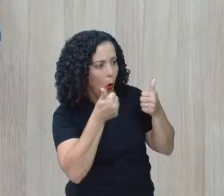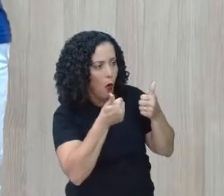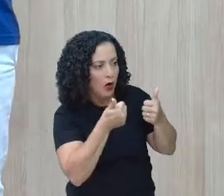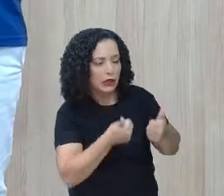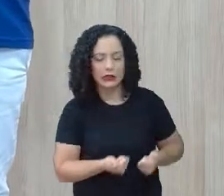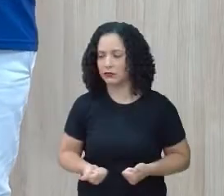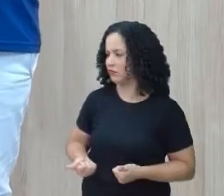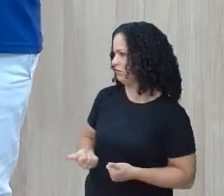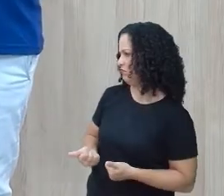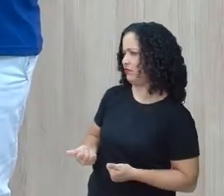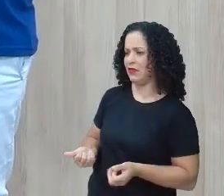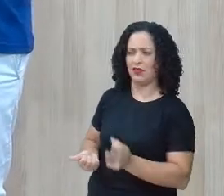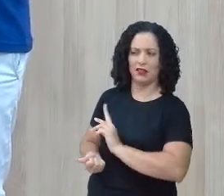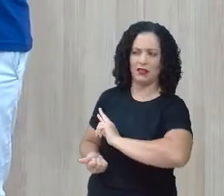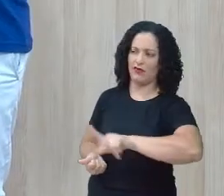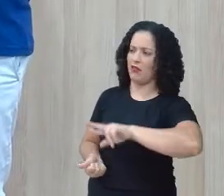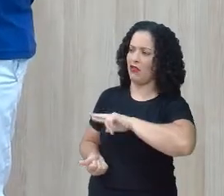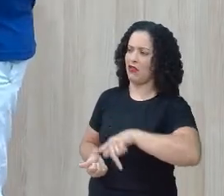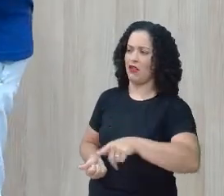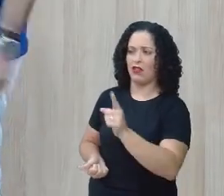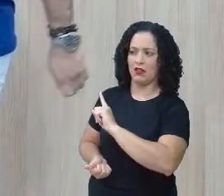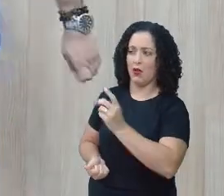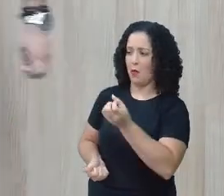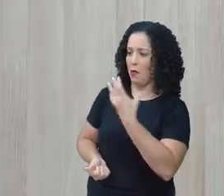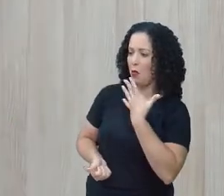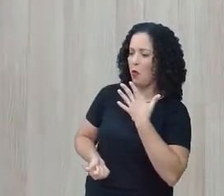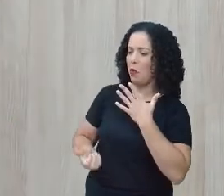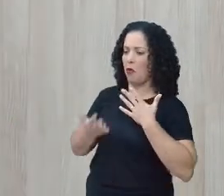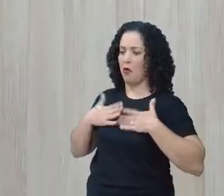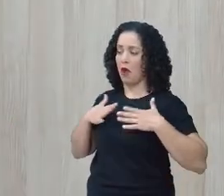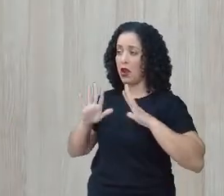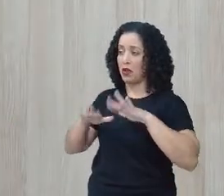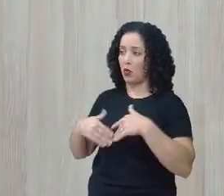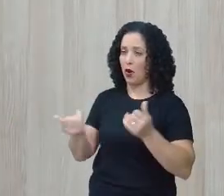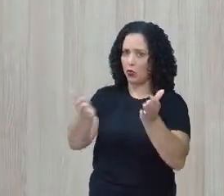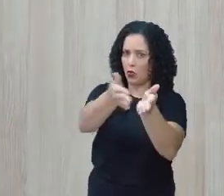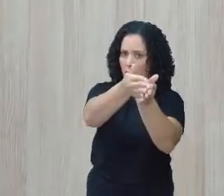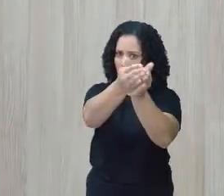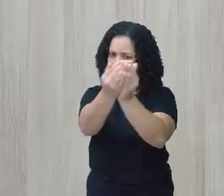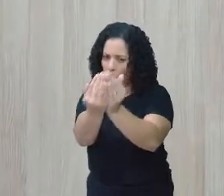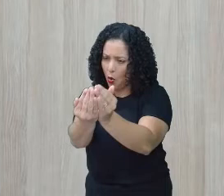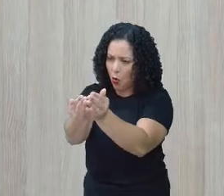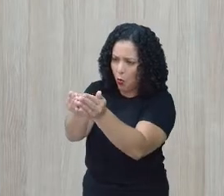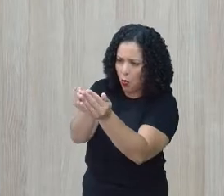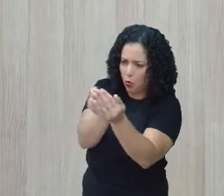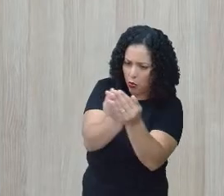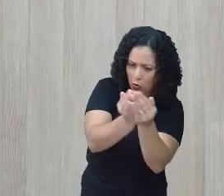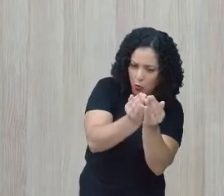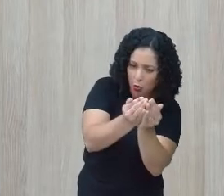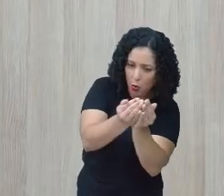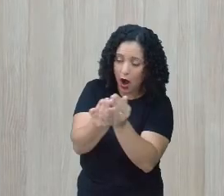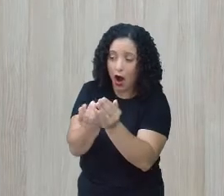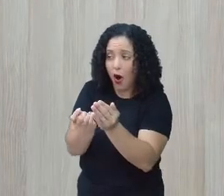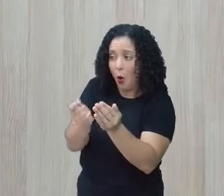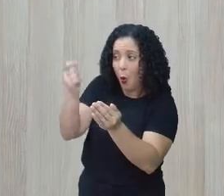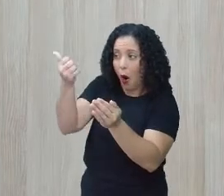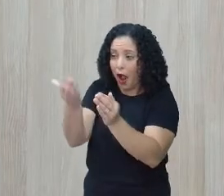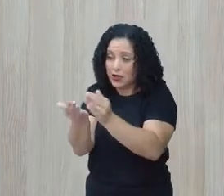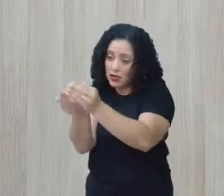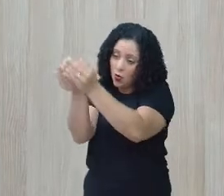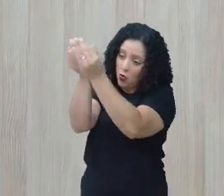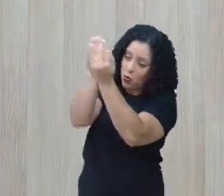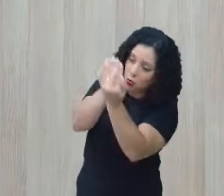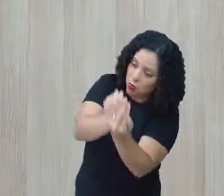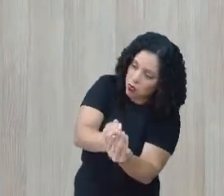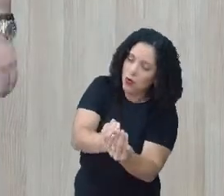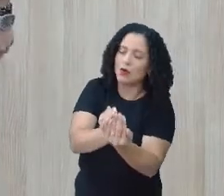não, oxe, quando a gente estava de boa, mas aí quando a gente foi passar aqui pelo Cabo da Boa Esperança, né, que não, ele